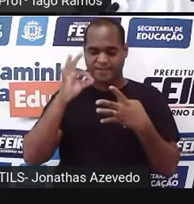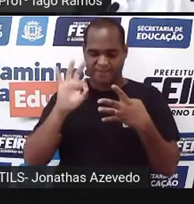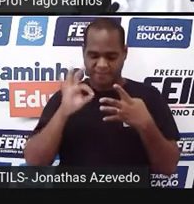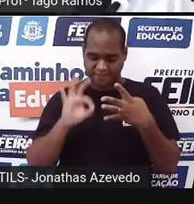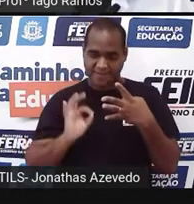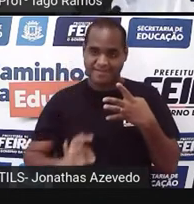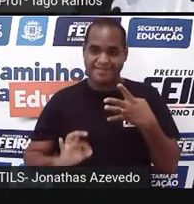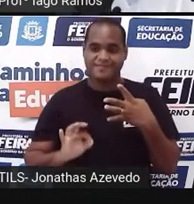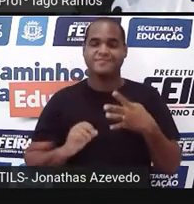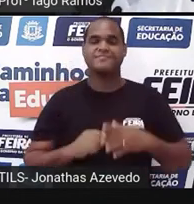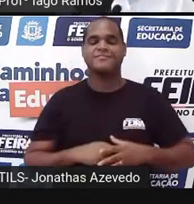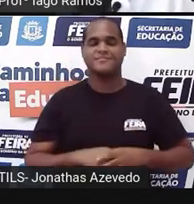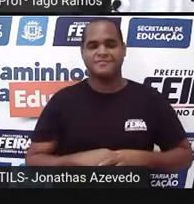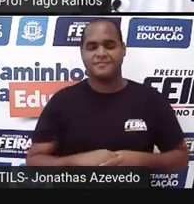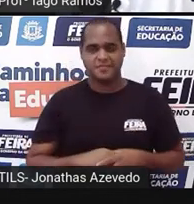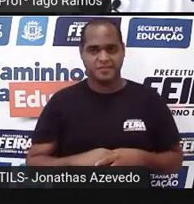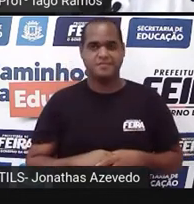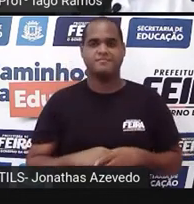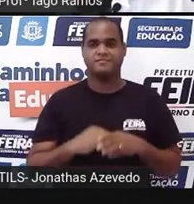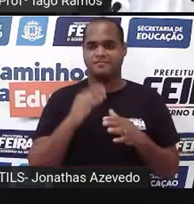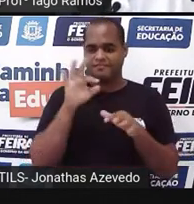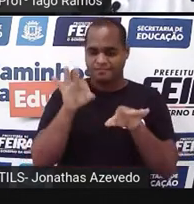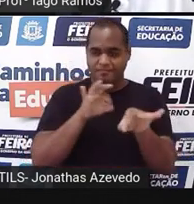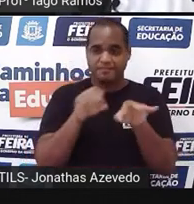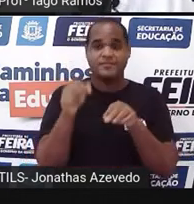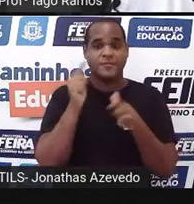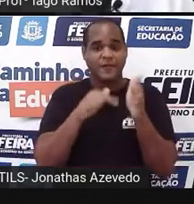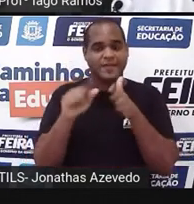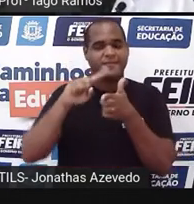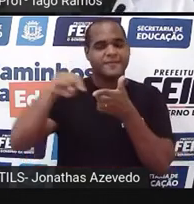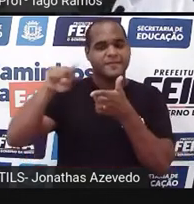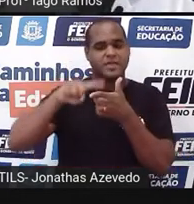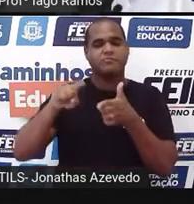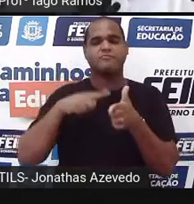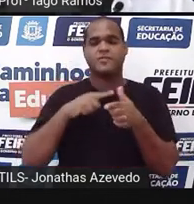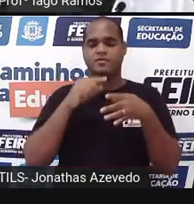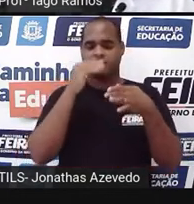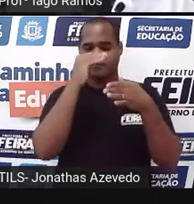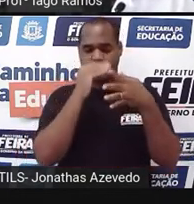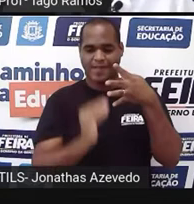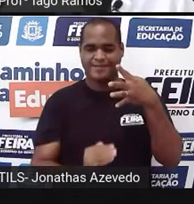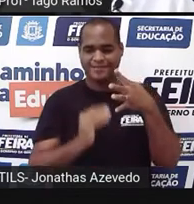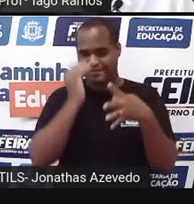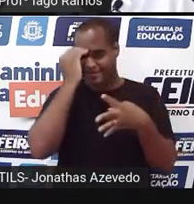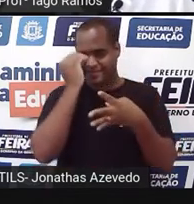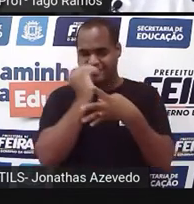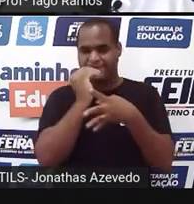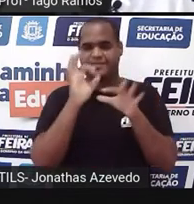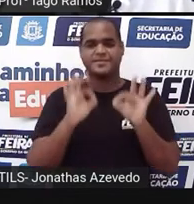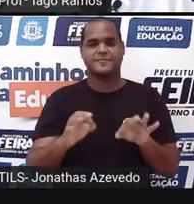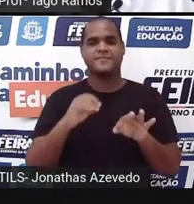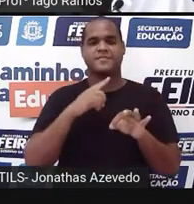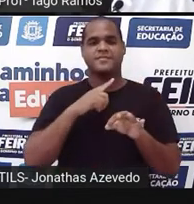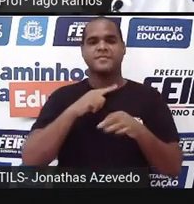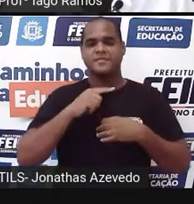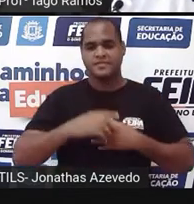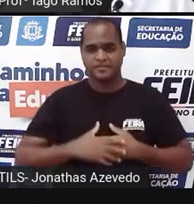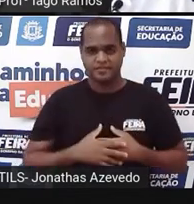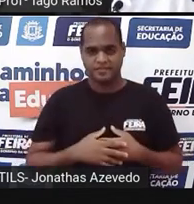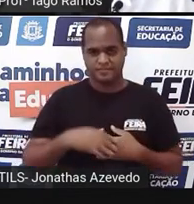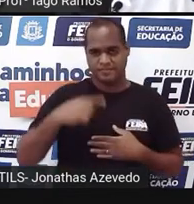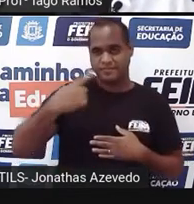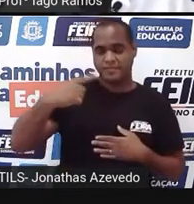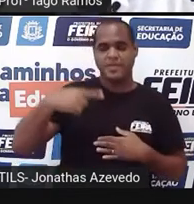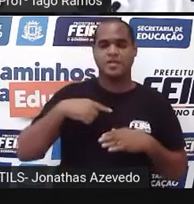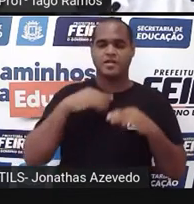é a verificação a gente resolver esse problema seguindo esses quatro passos no